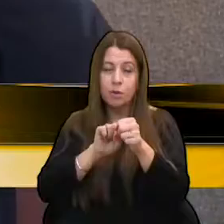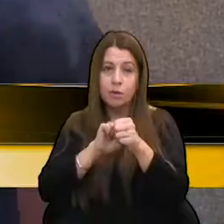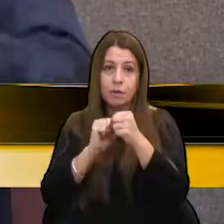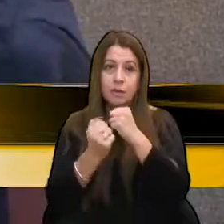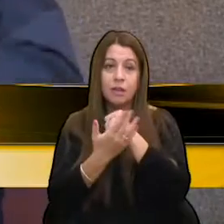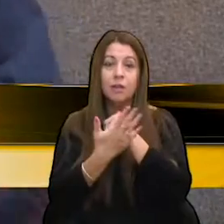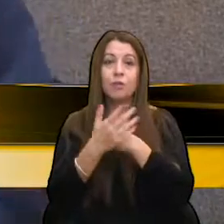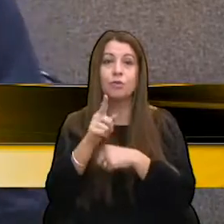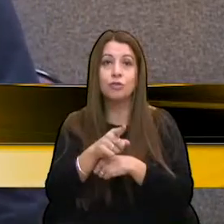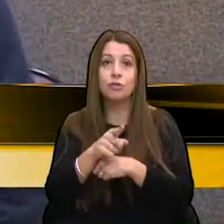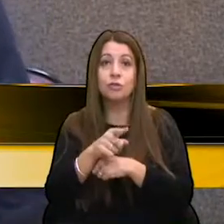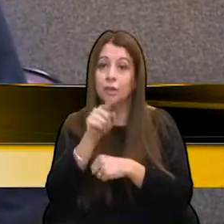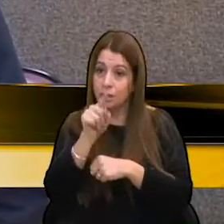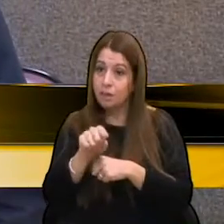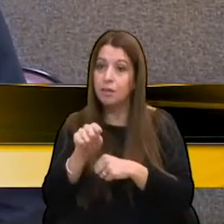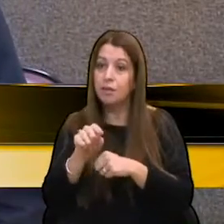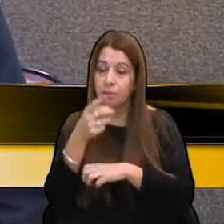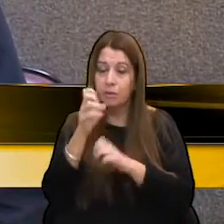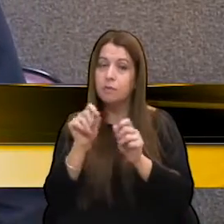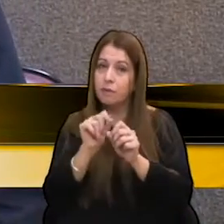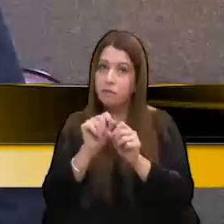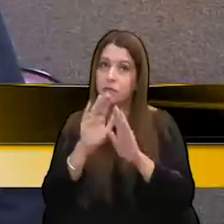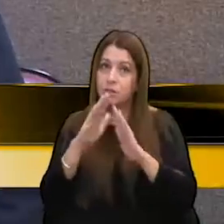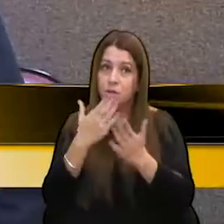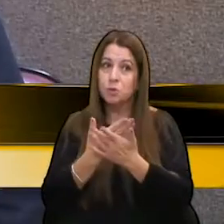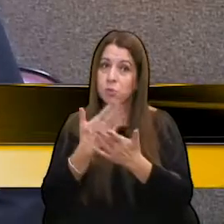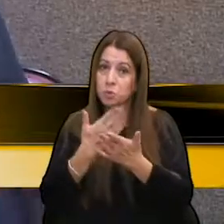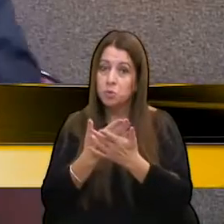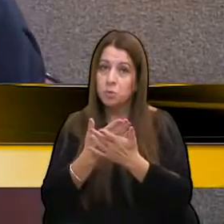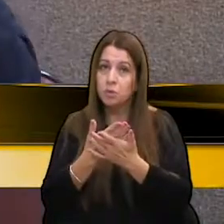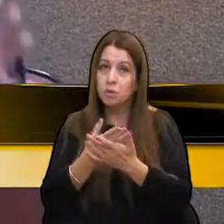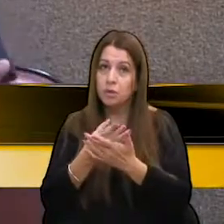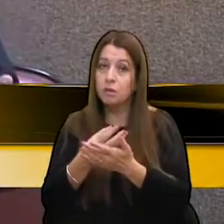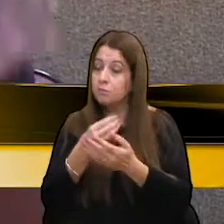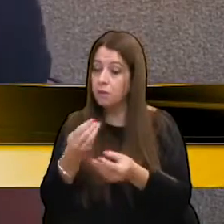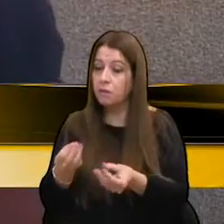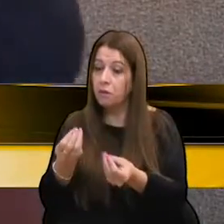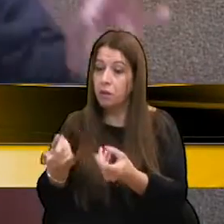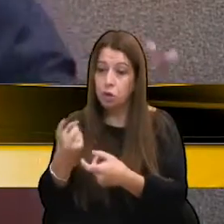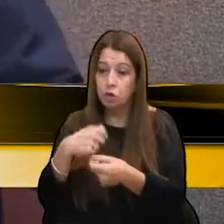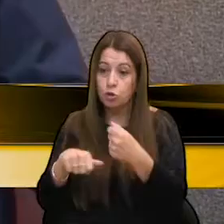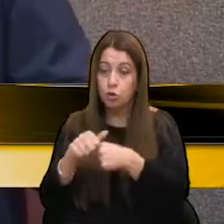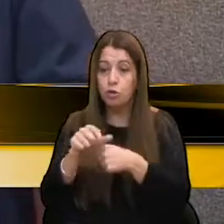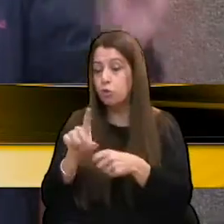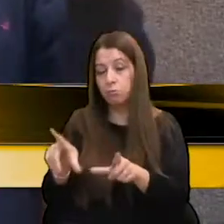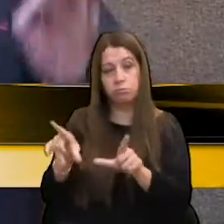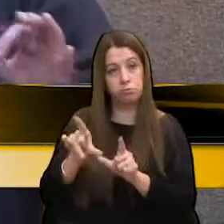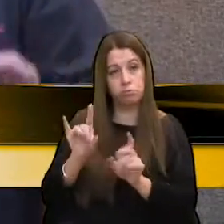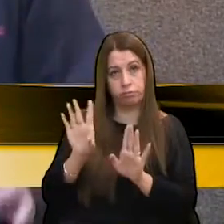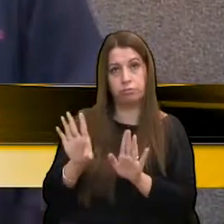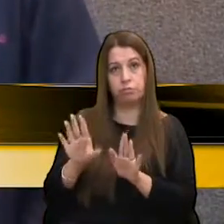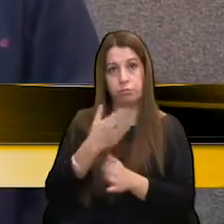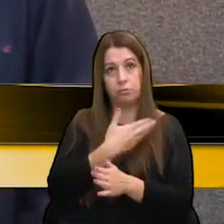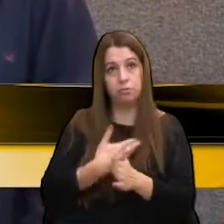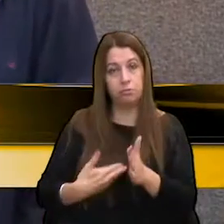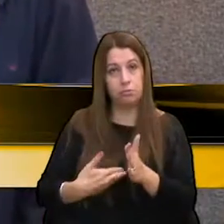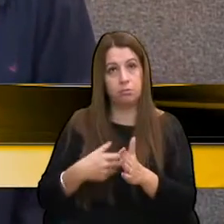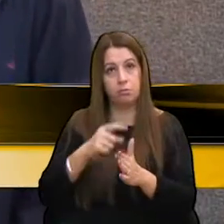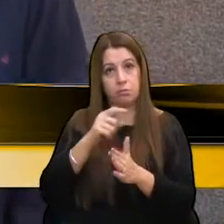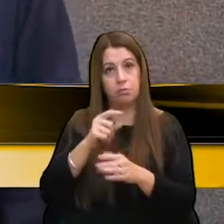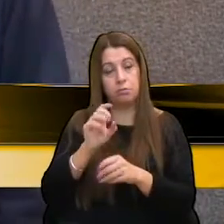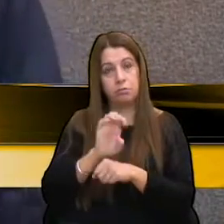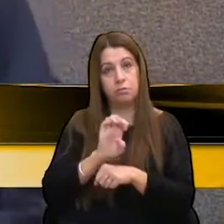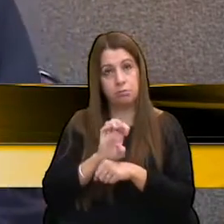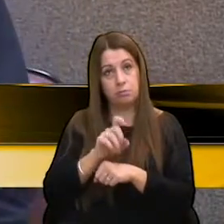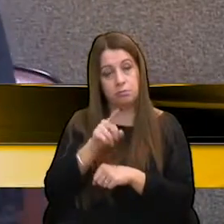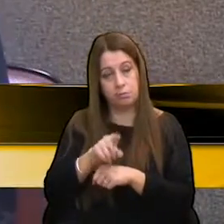Braskem vai fazer esta escola, e o que ela receberá? Apenas um certificado do governo do